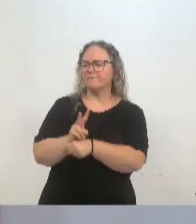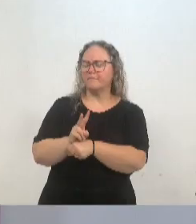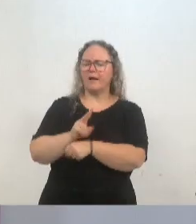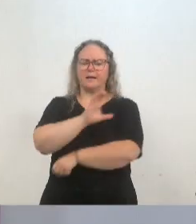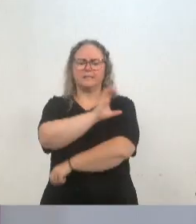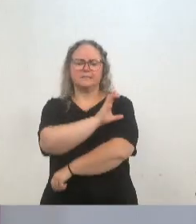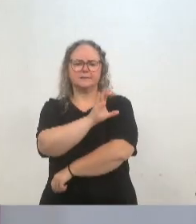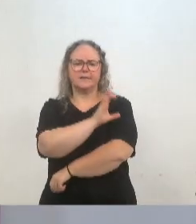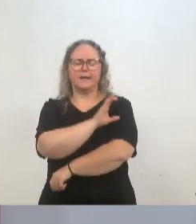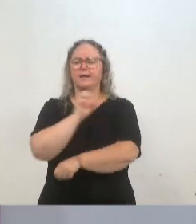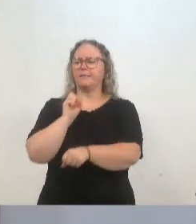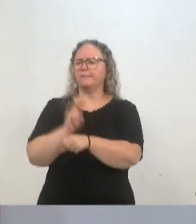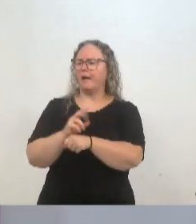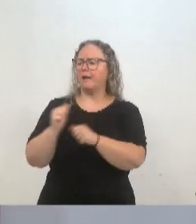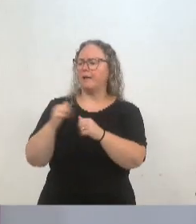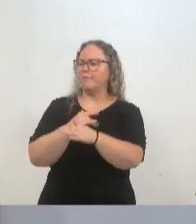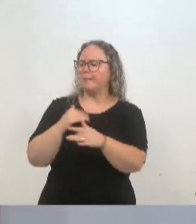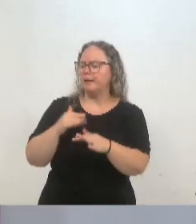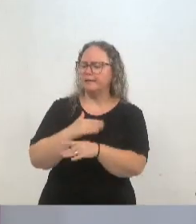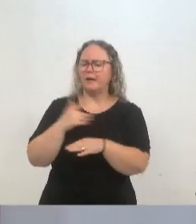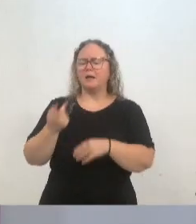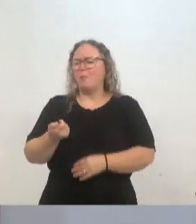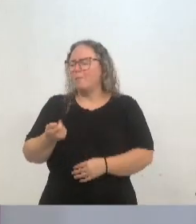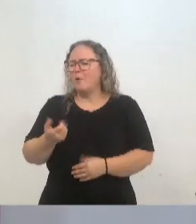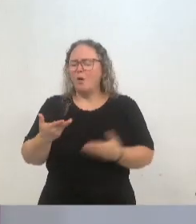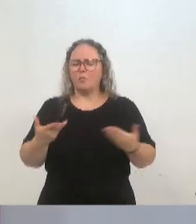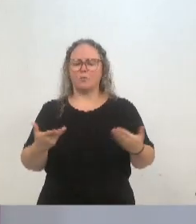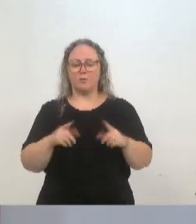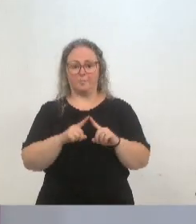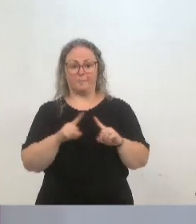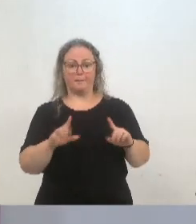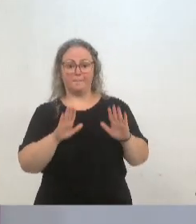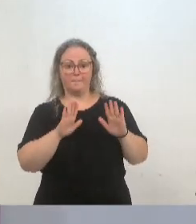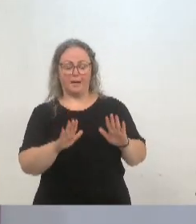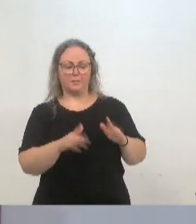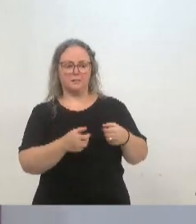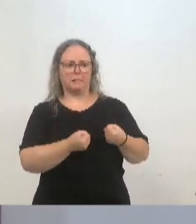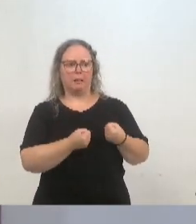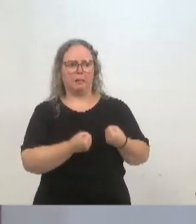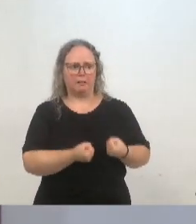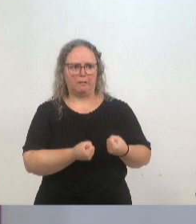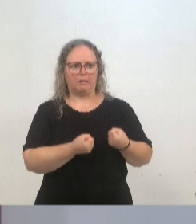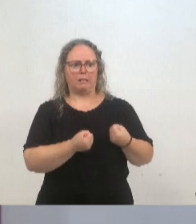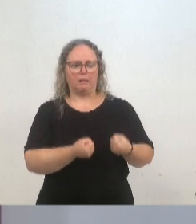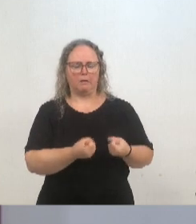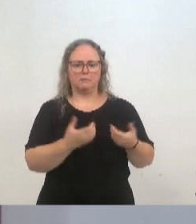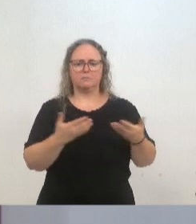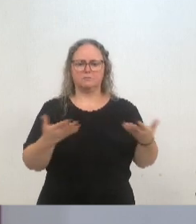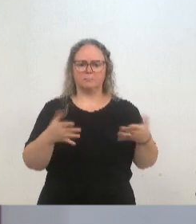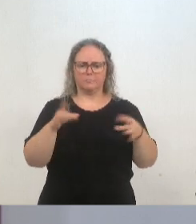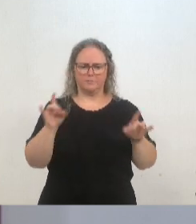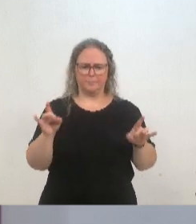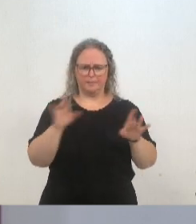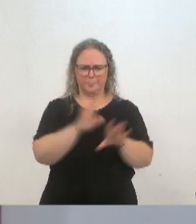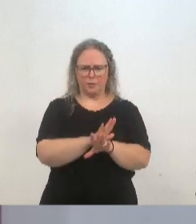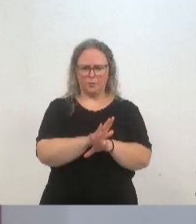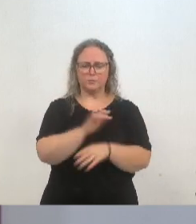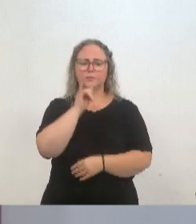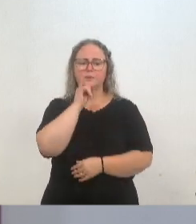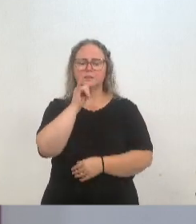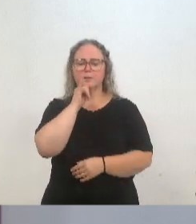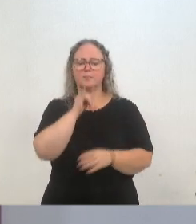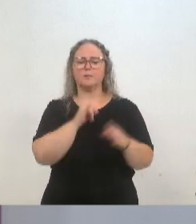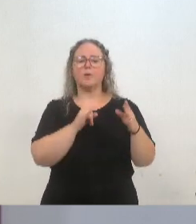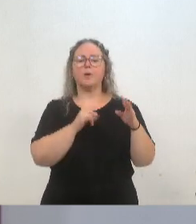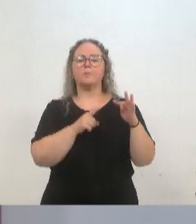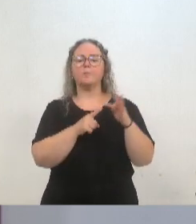de mobilidade e assim por diante. Só que você colocar exigências pesadas, onde já tem estrutura consolidada e pronta, como aqui na região da Ponta Aguda, por exemplo,